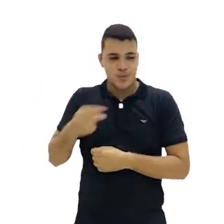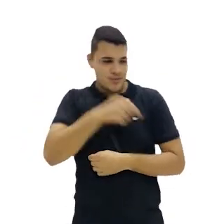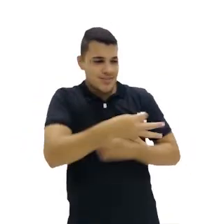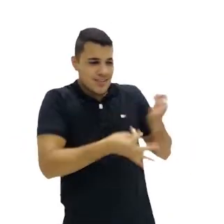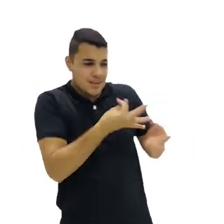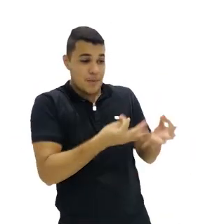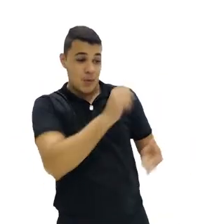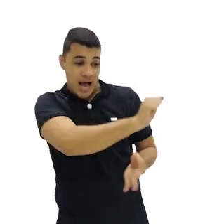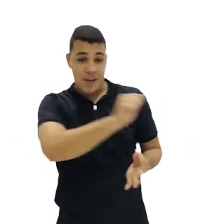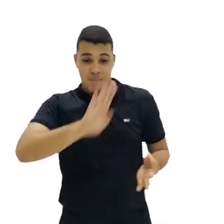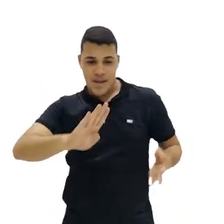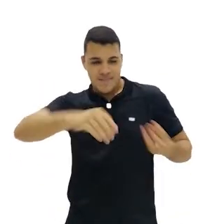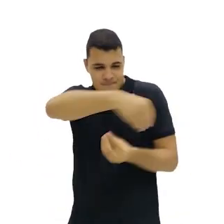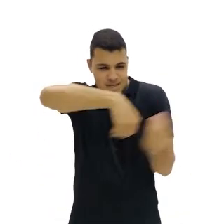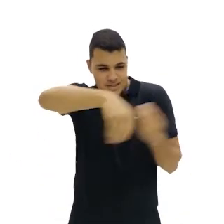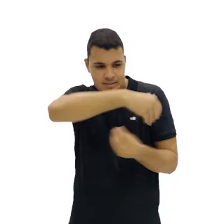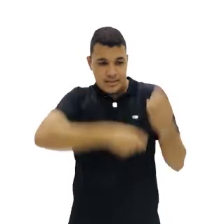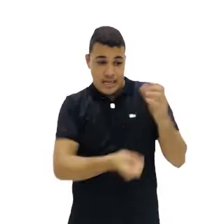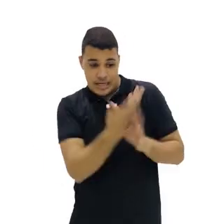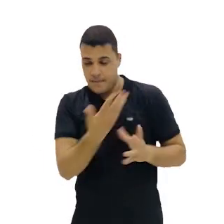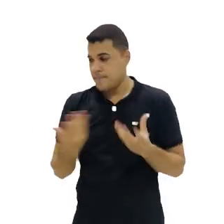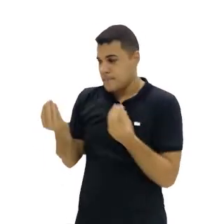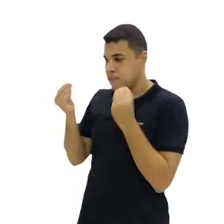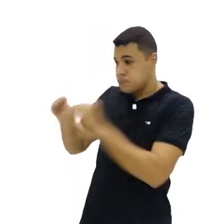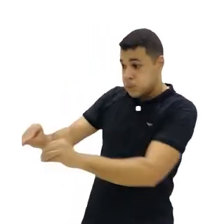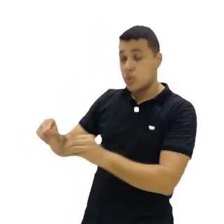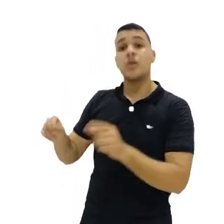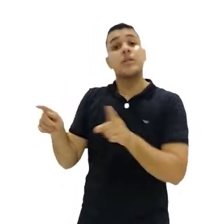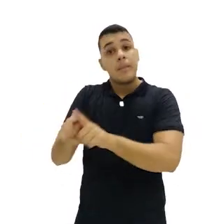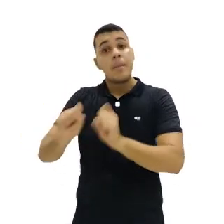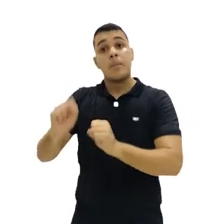de substância inerte. A pergunta que esse ensaio clínico está